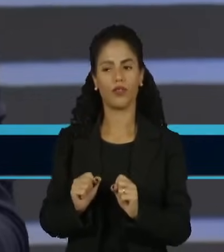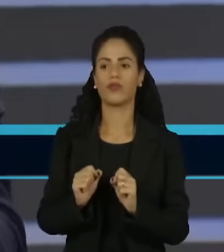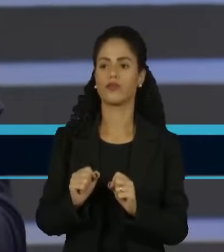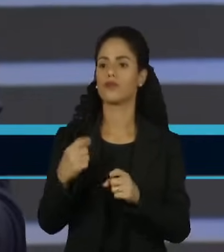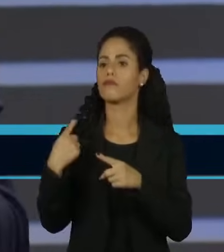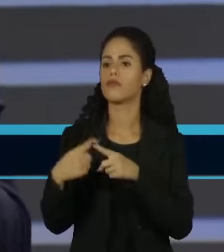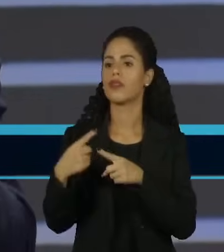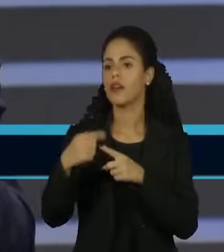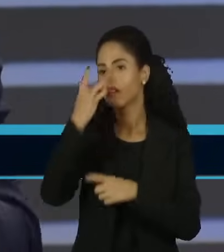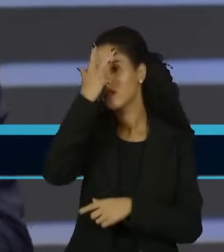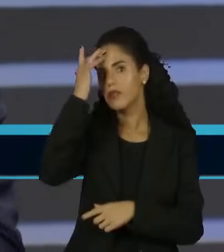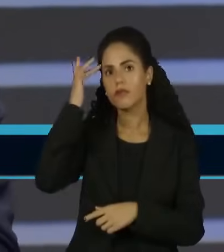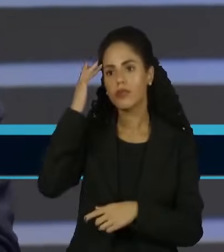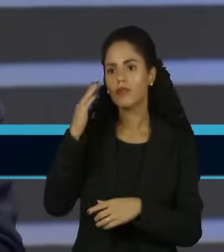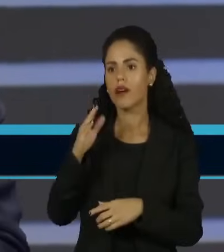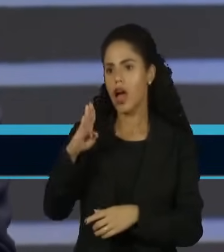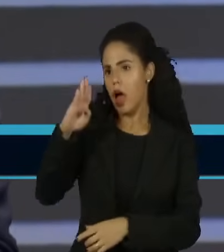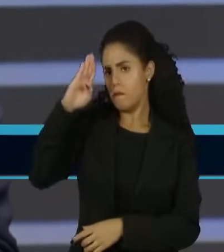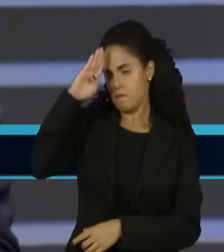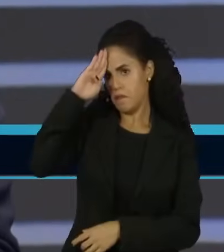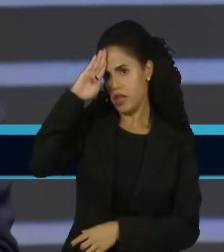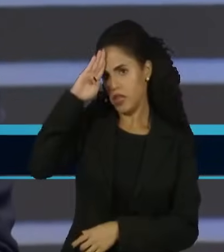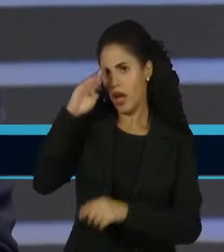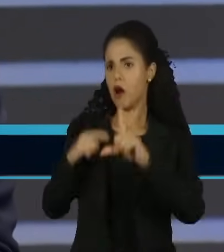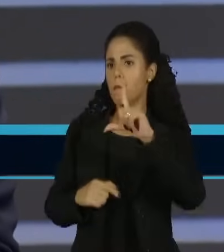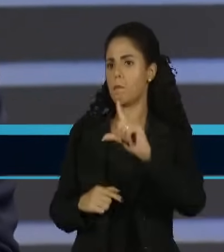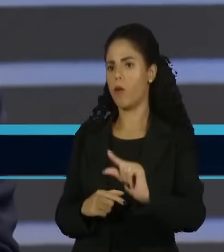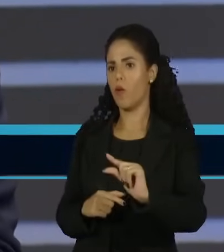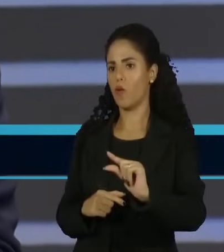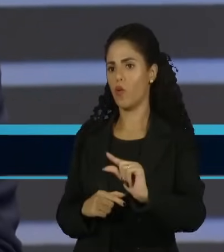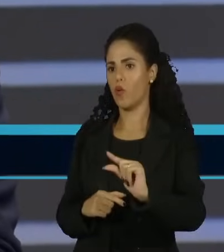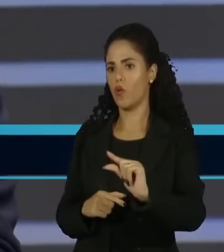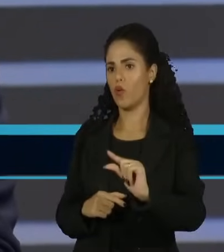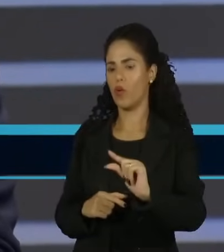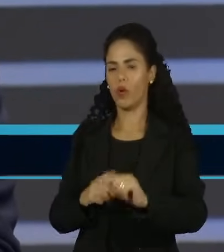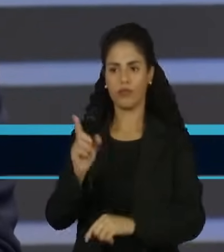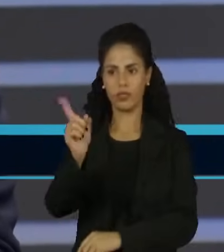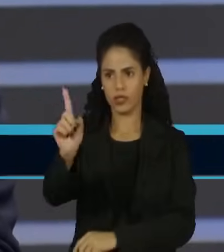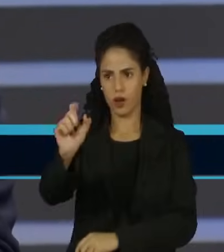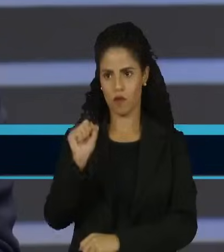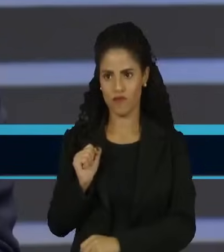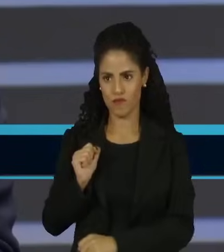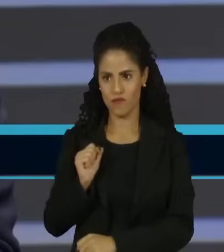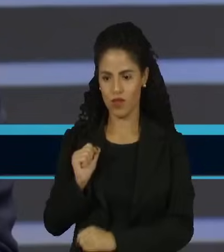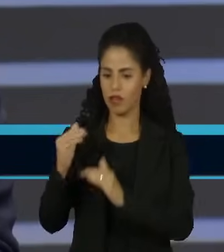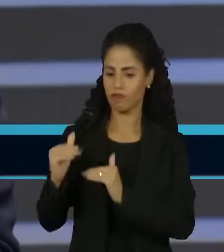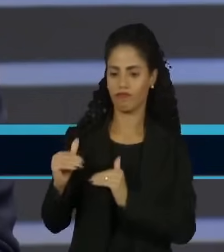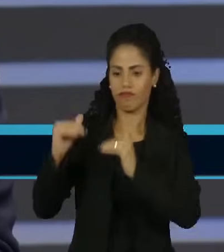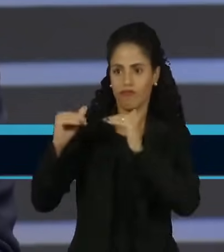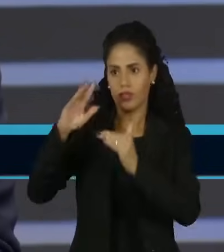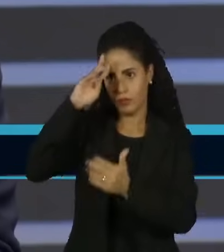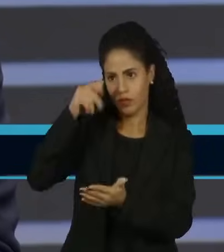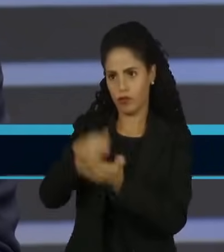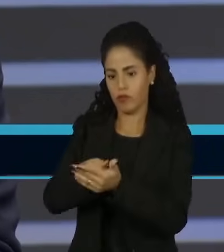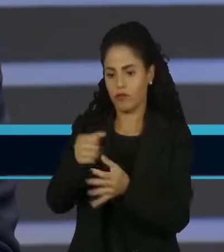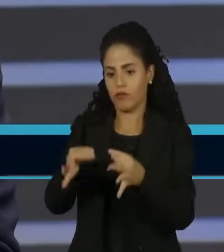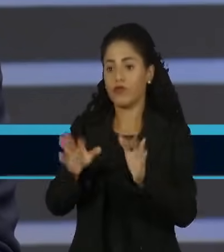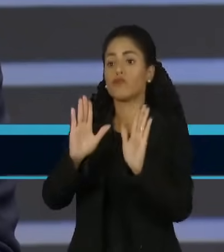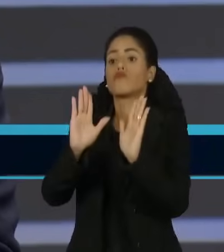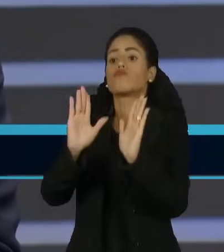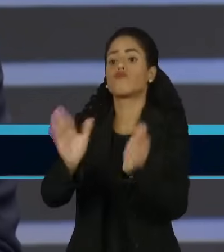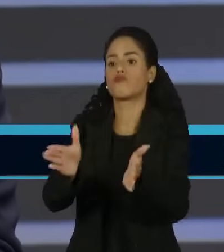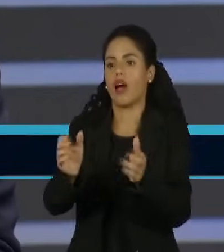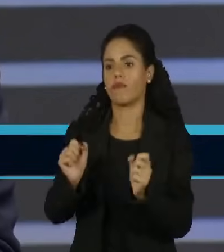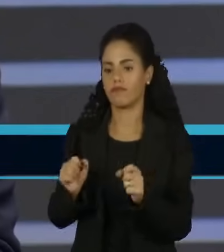muita gente diz assim, não, é militar, tem que ser visto pela justiça militar. Não, senhores, o Supremo já decidiu isso aí e o tipo de